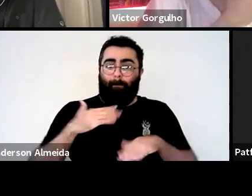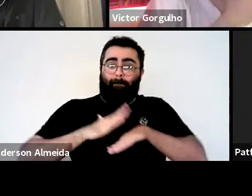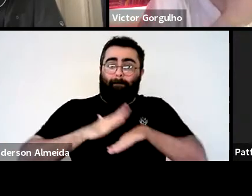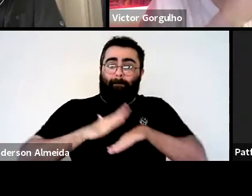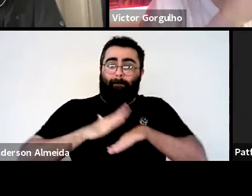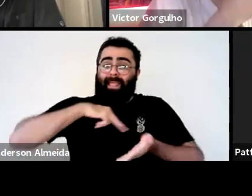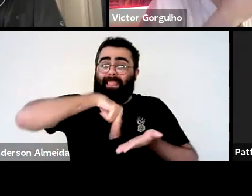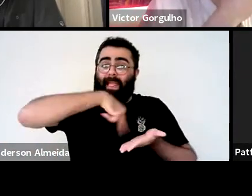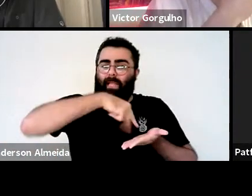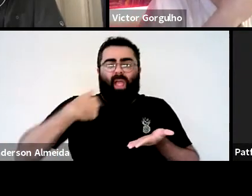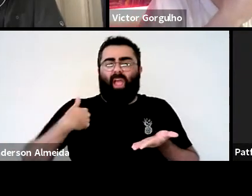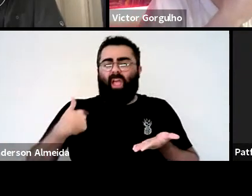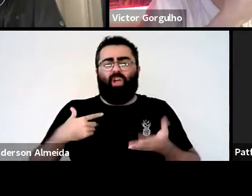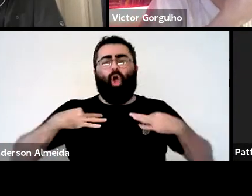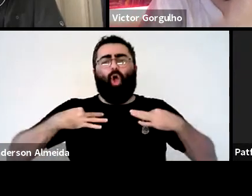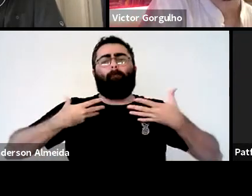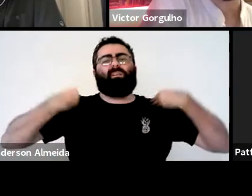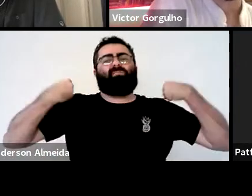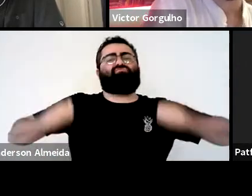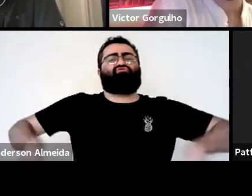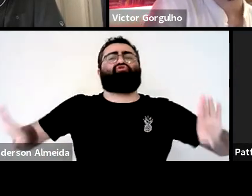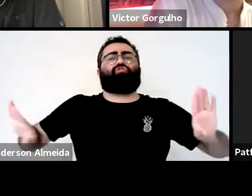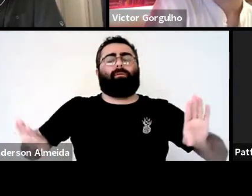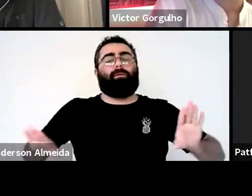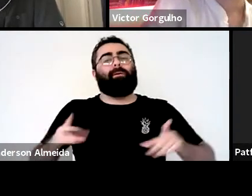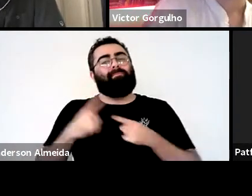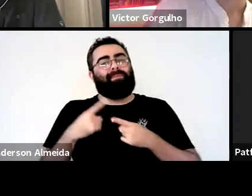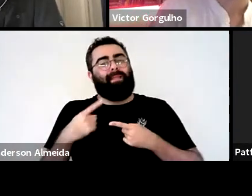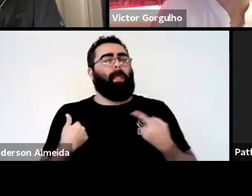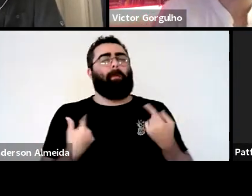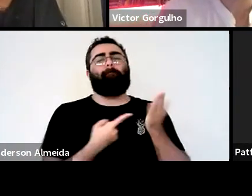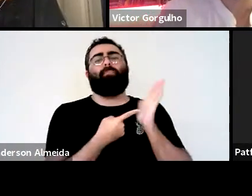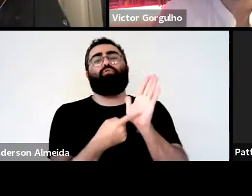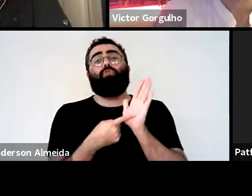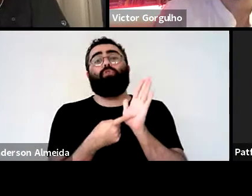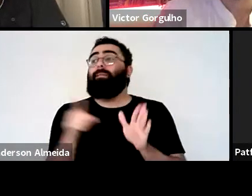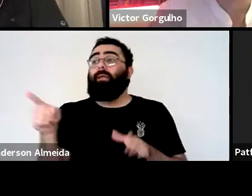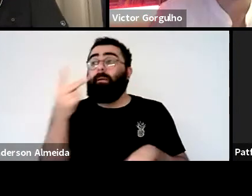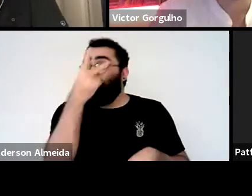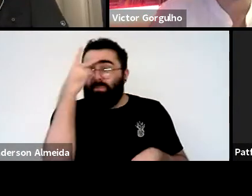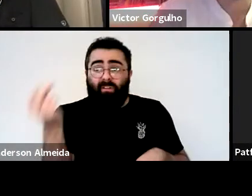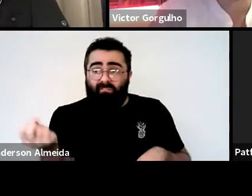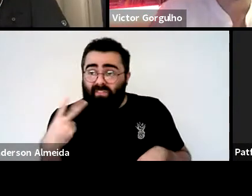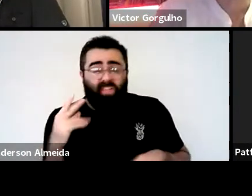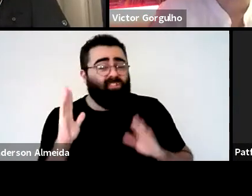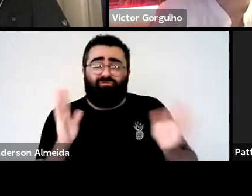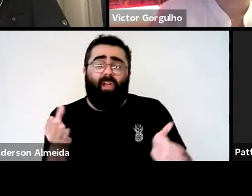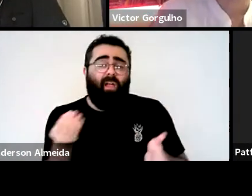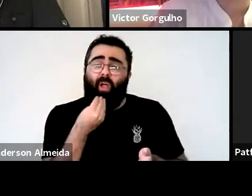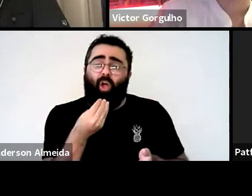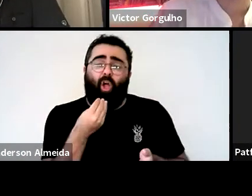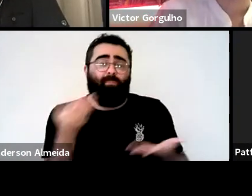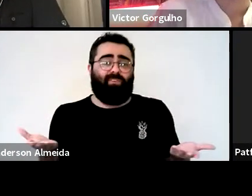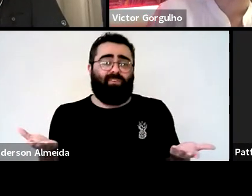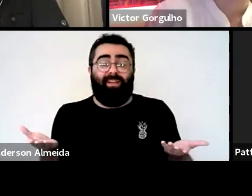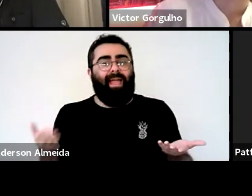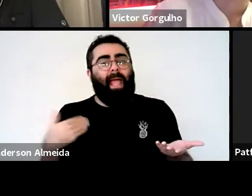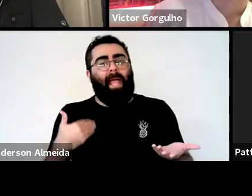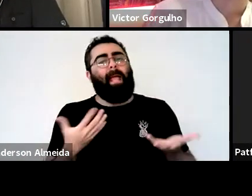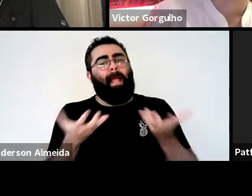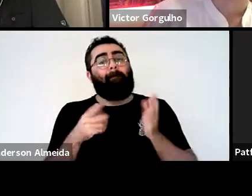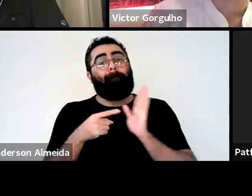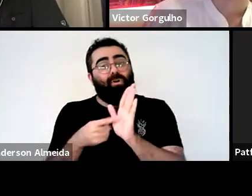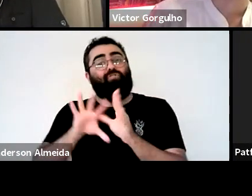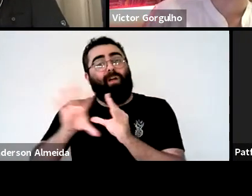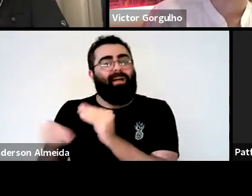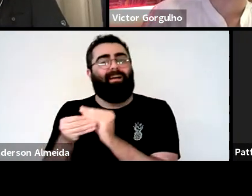quero que alguma outra coisa possa aparecer, já que o que querem ver já está dado. E eu lembro que eu falei, conversei com a Denise, ela falou